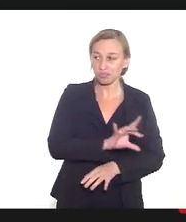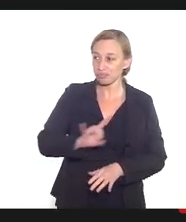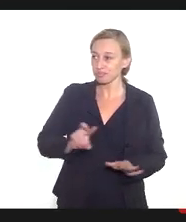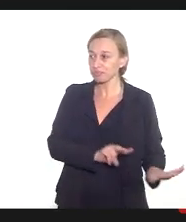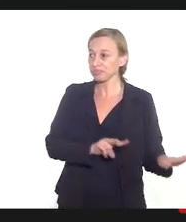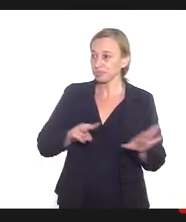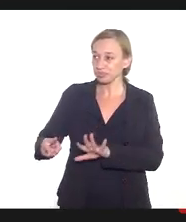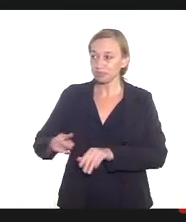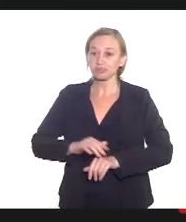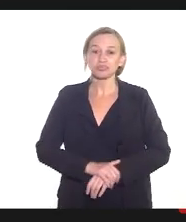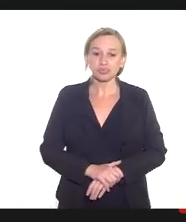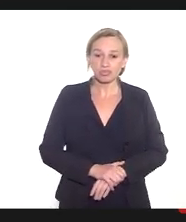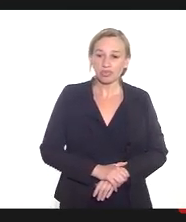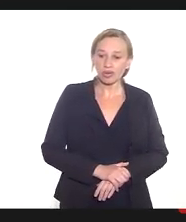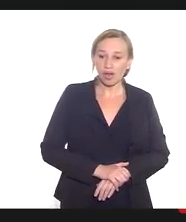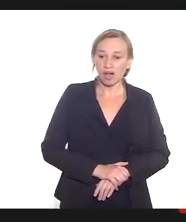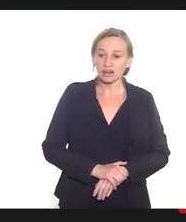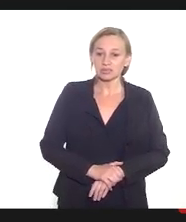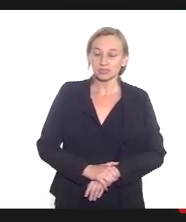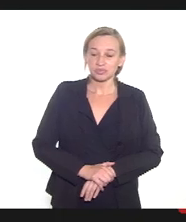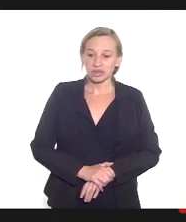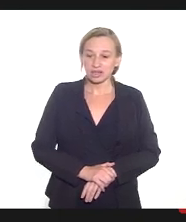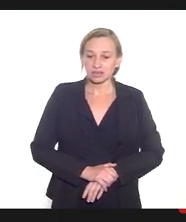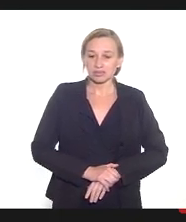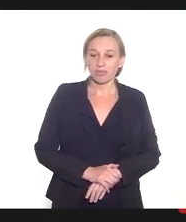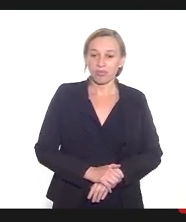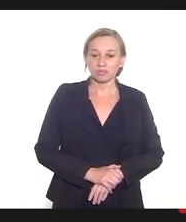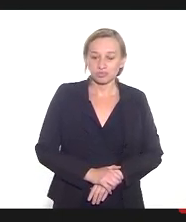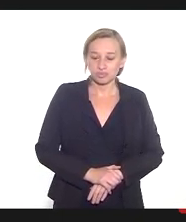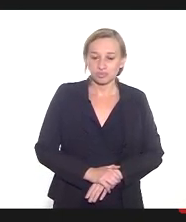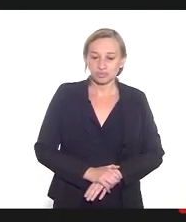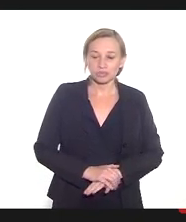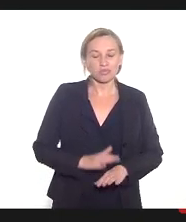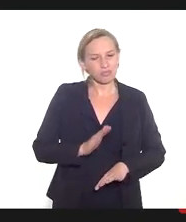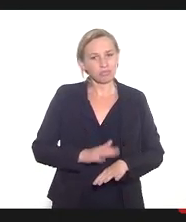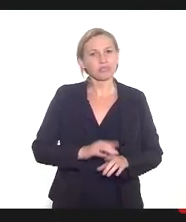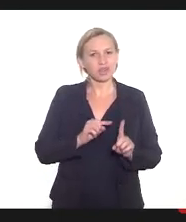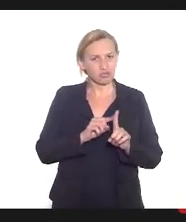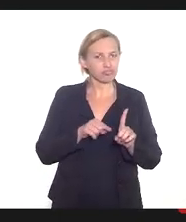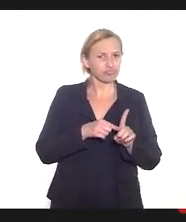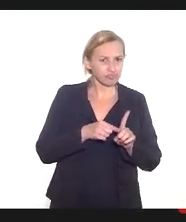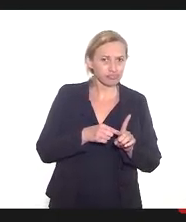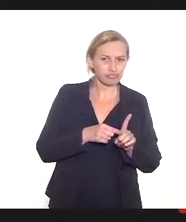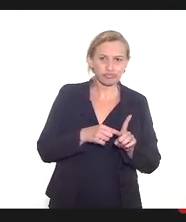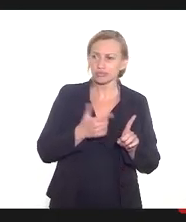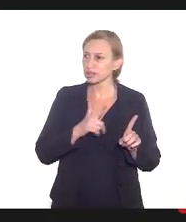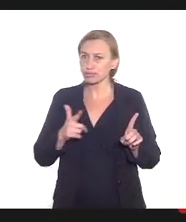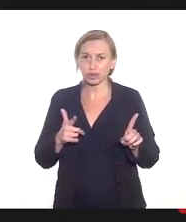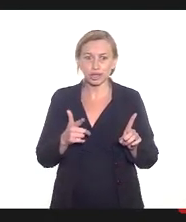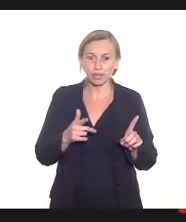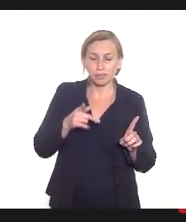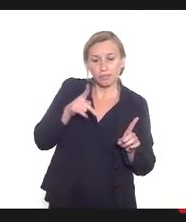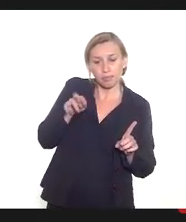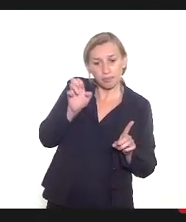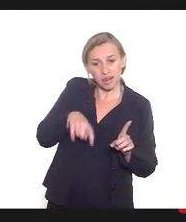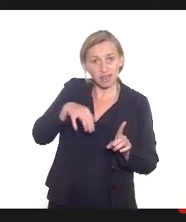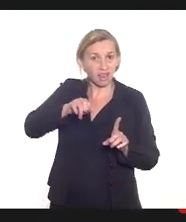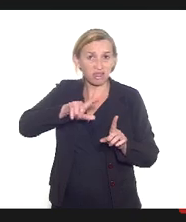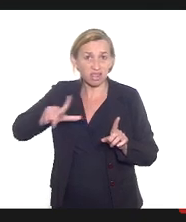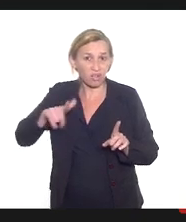informação no Diário Oficial você imagina para gestante gestante que nem faz pré-natal a